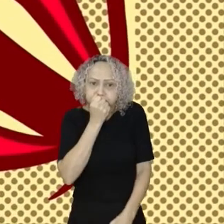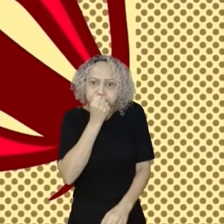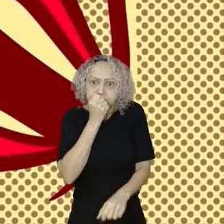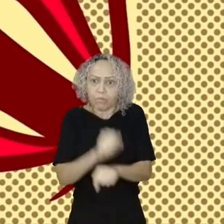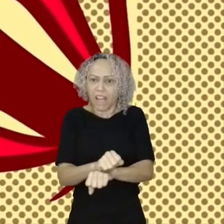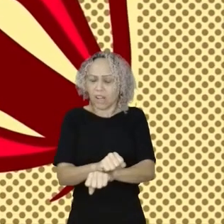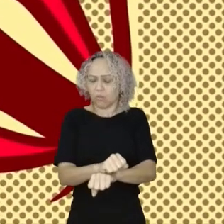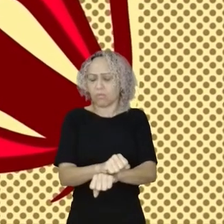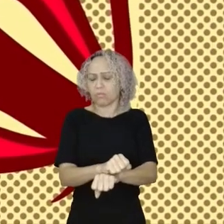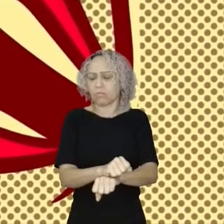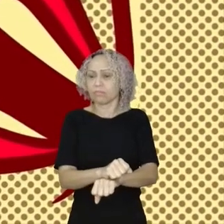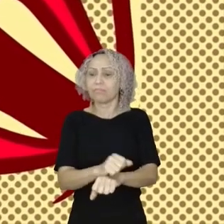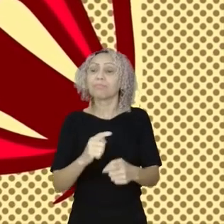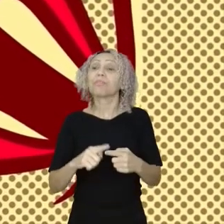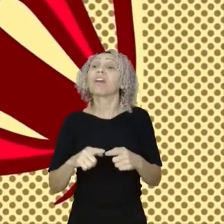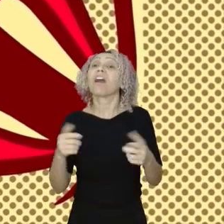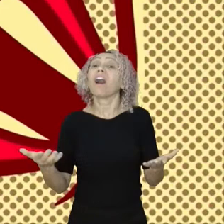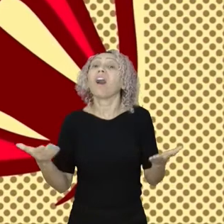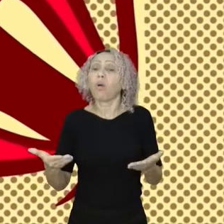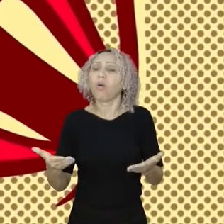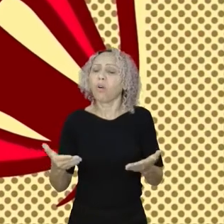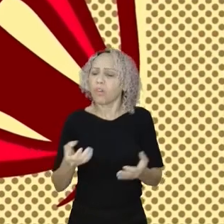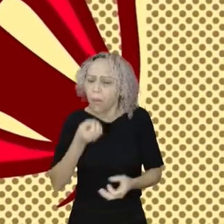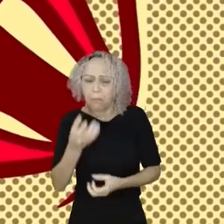agora eu vou falar.